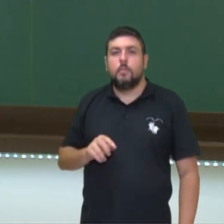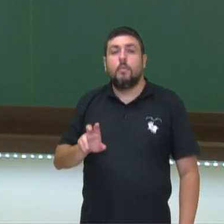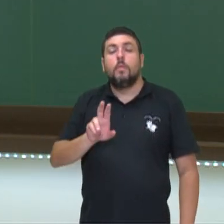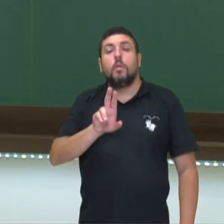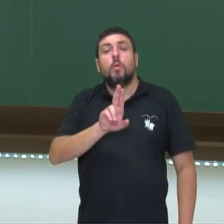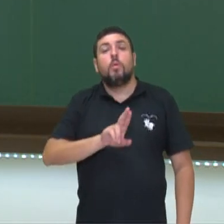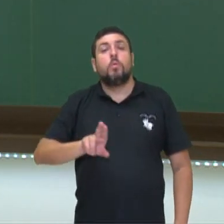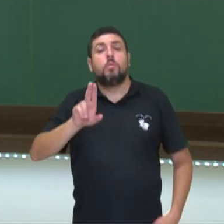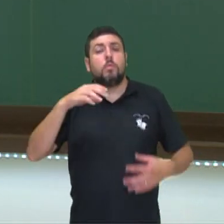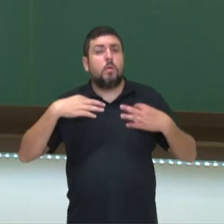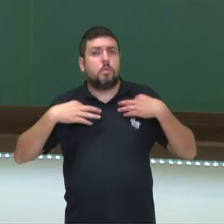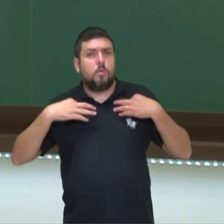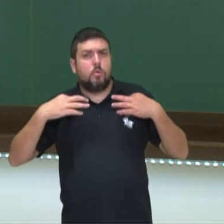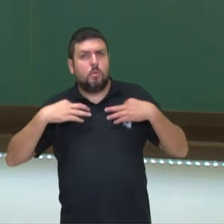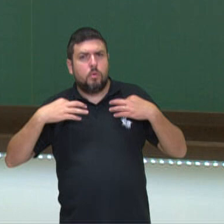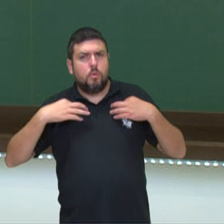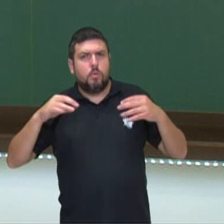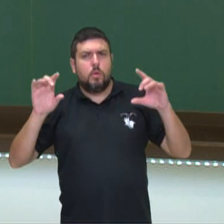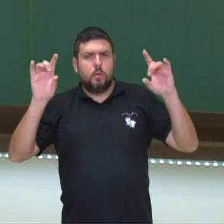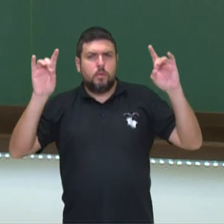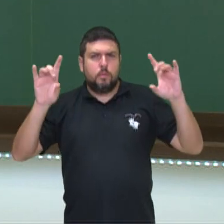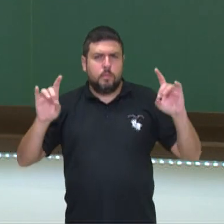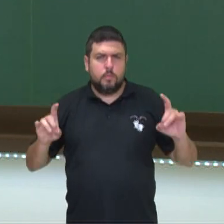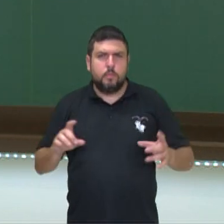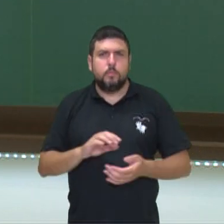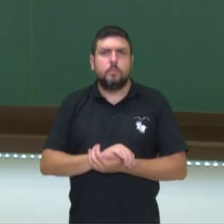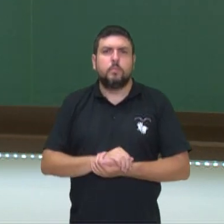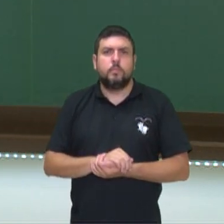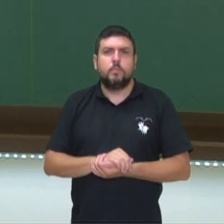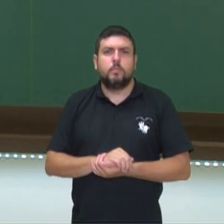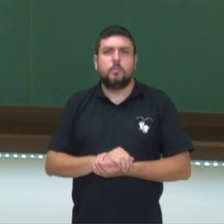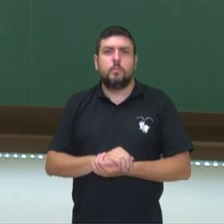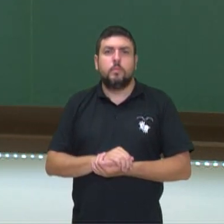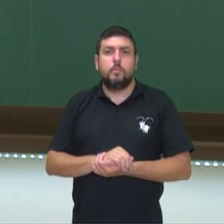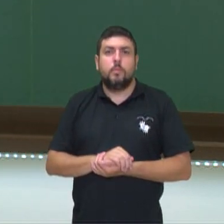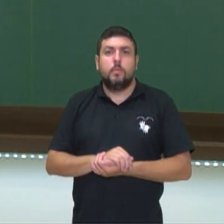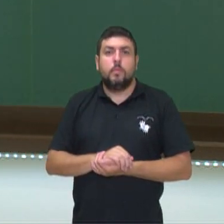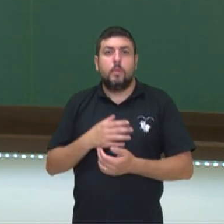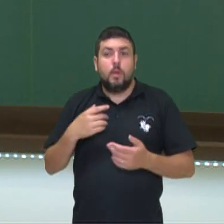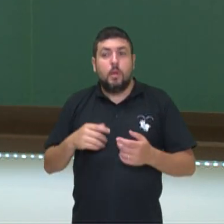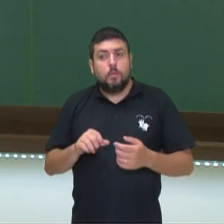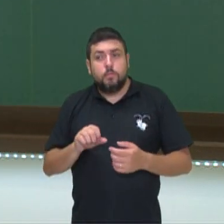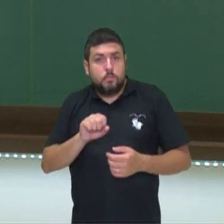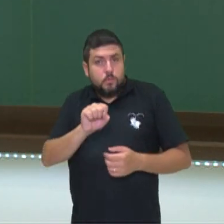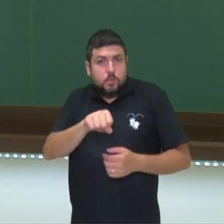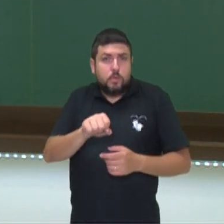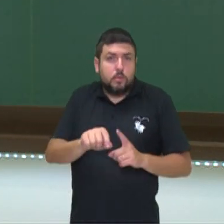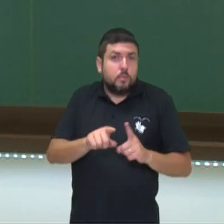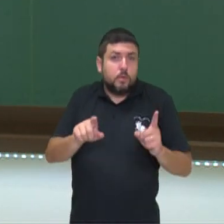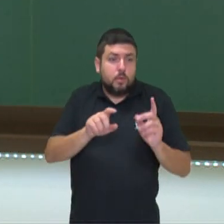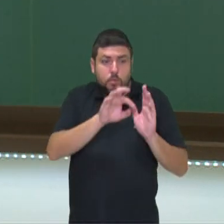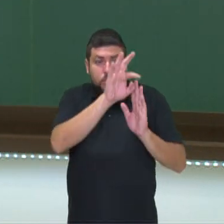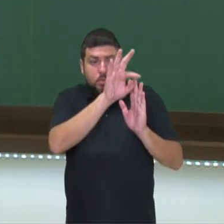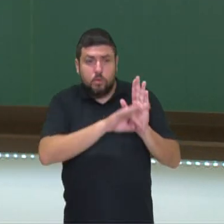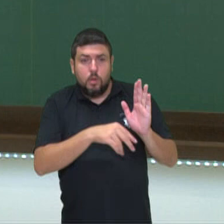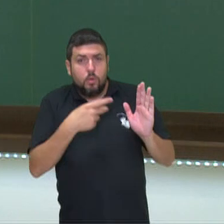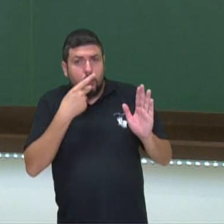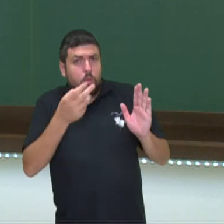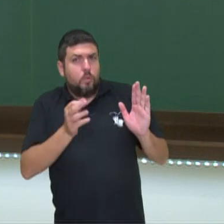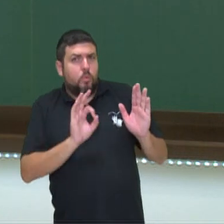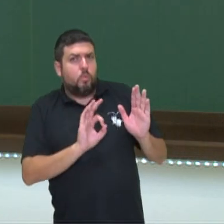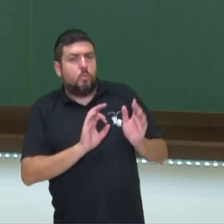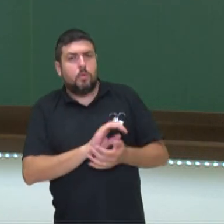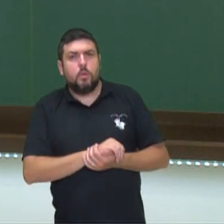roupas especiais. Claro, professora, se tiver é bom, mas no texto não falava nada disso. Sim,